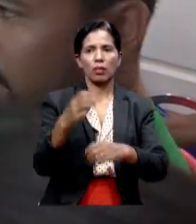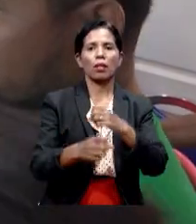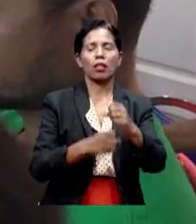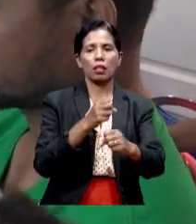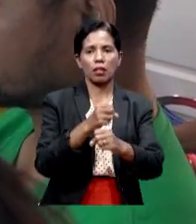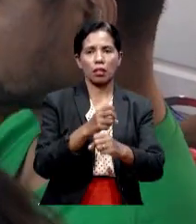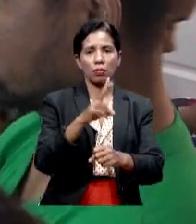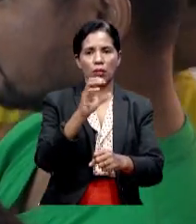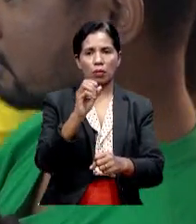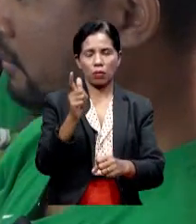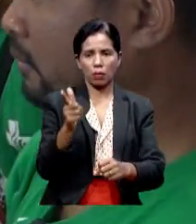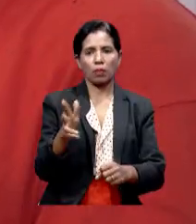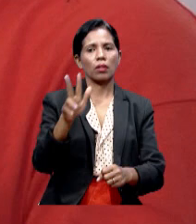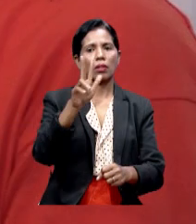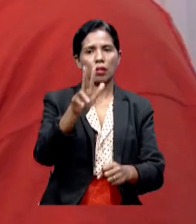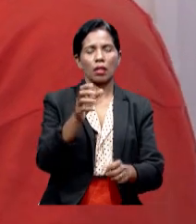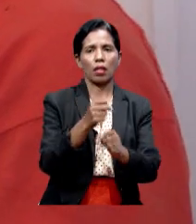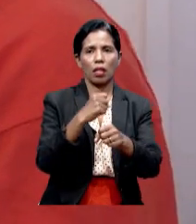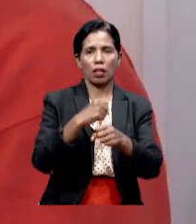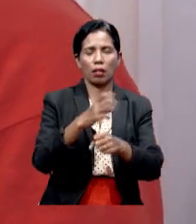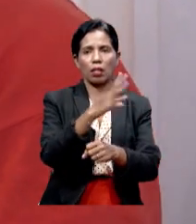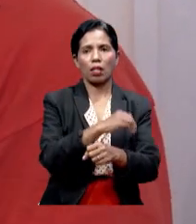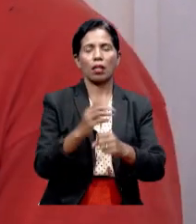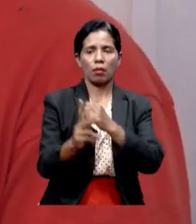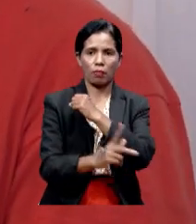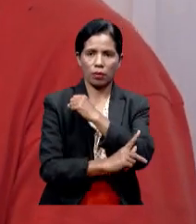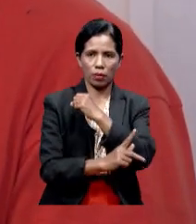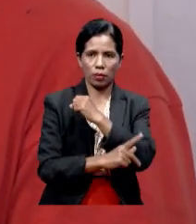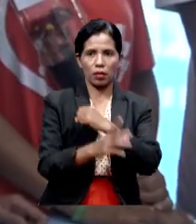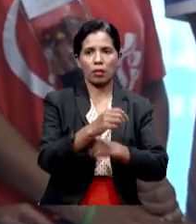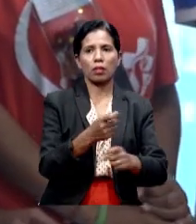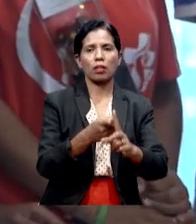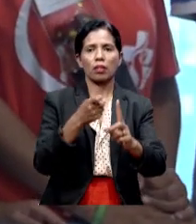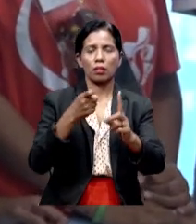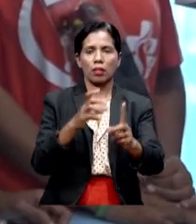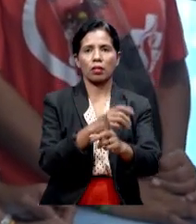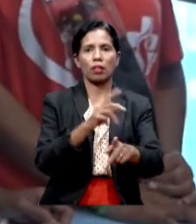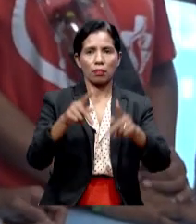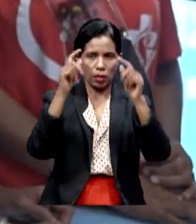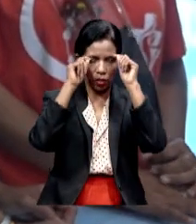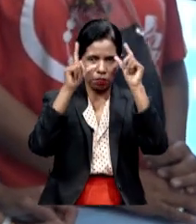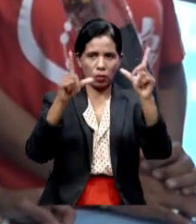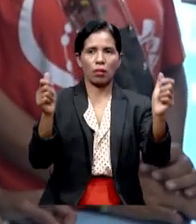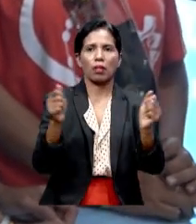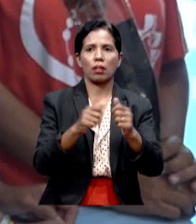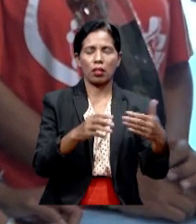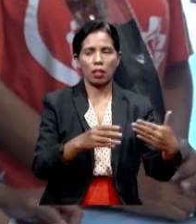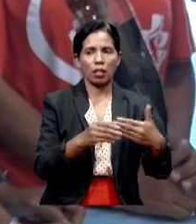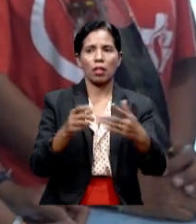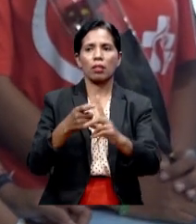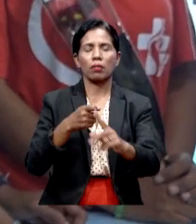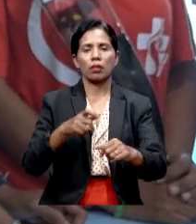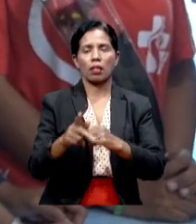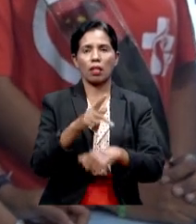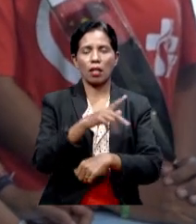Rua, Ruenulo Recintolo, Nebehalau e Lisboa, Portugal, Delegação Peregrino Timoroan, Nebe Lidera, Rússia Padre João